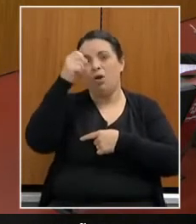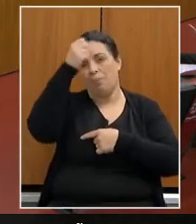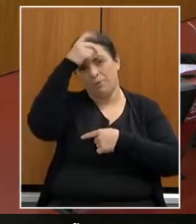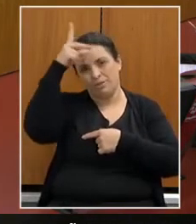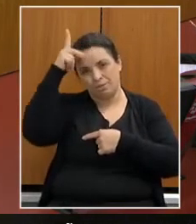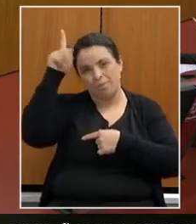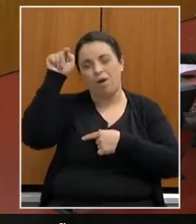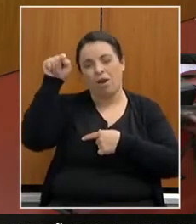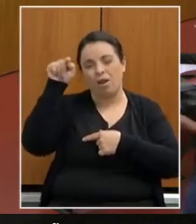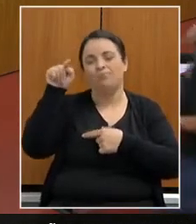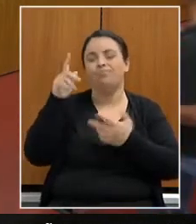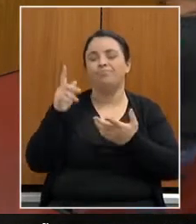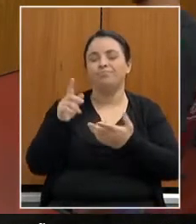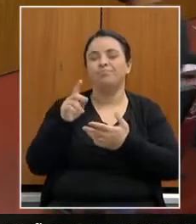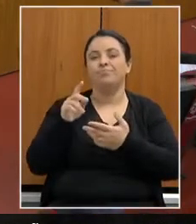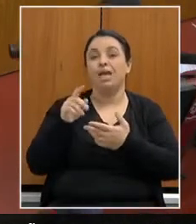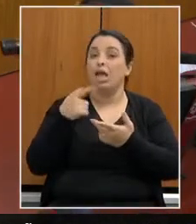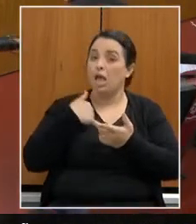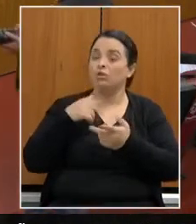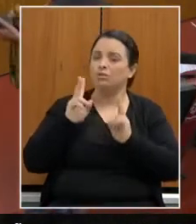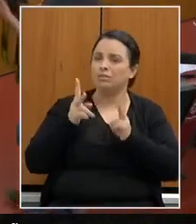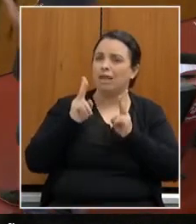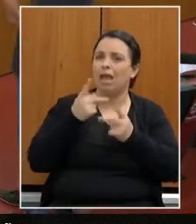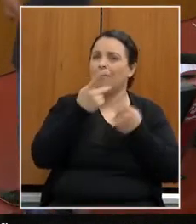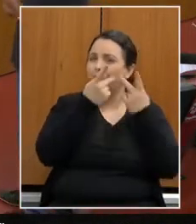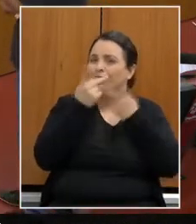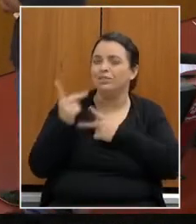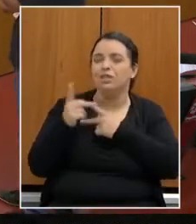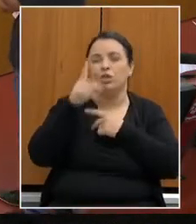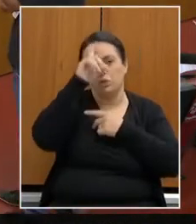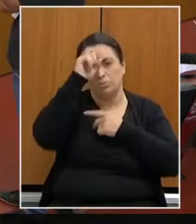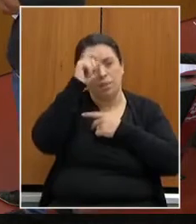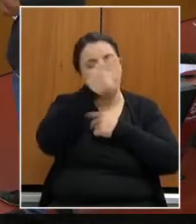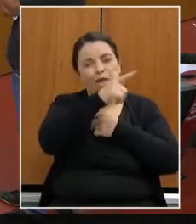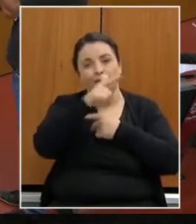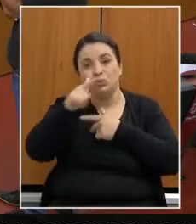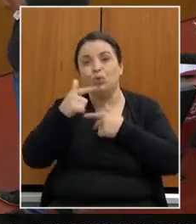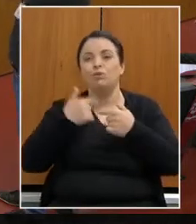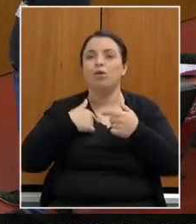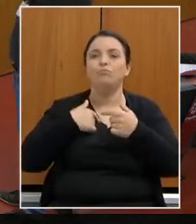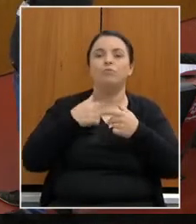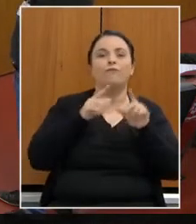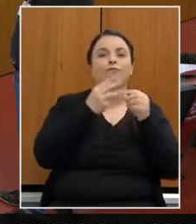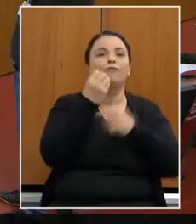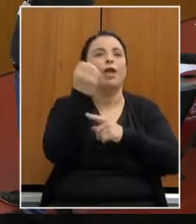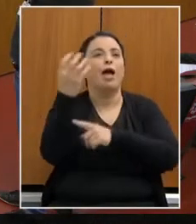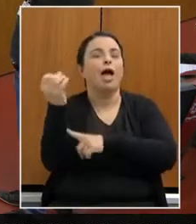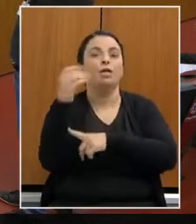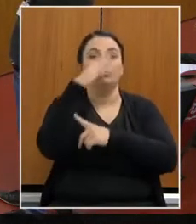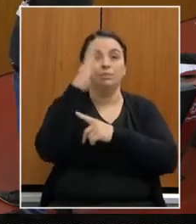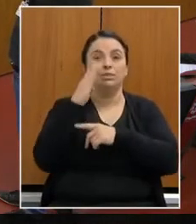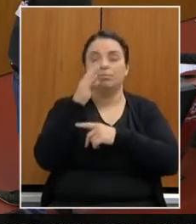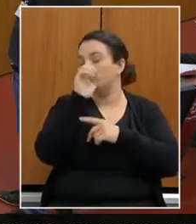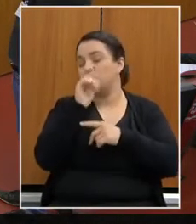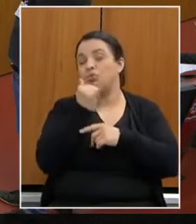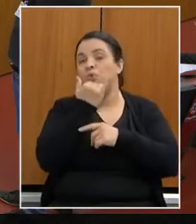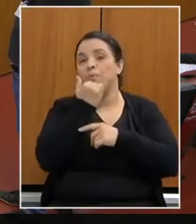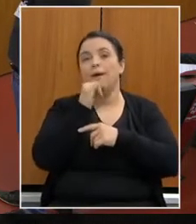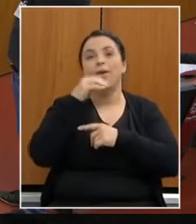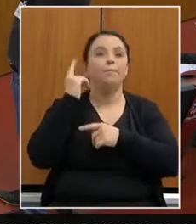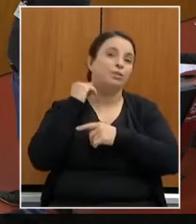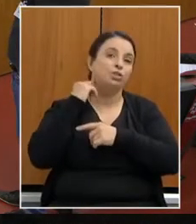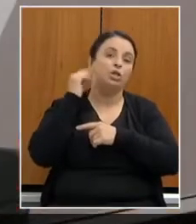Unaí visito muitos hospitais estenhos ando muito por Minas e vi que a situação do hospital de Unaí